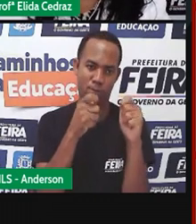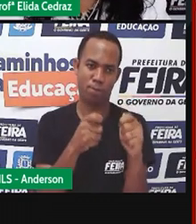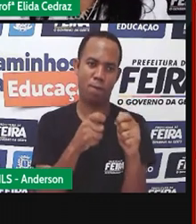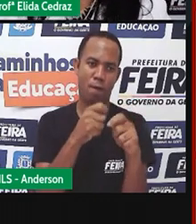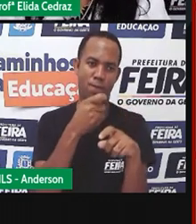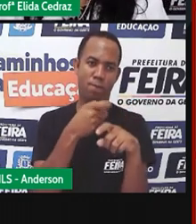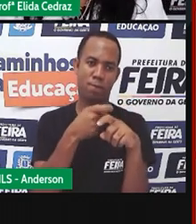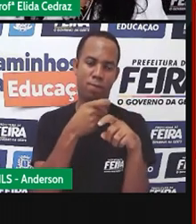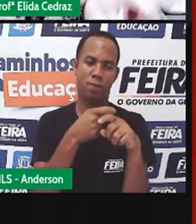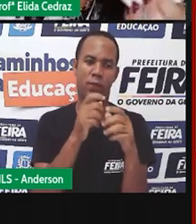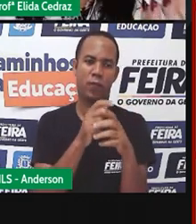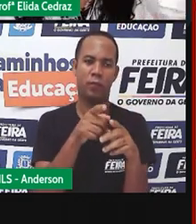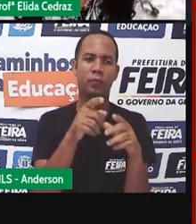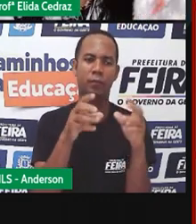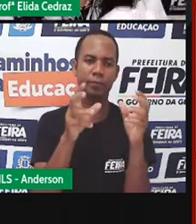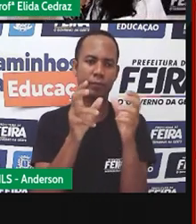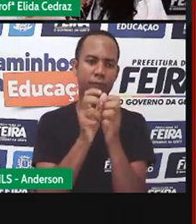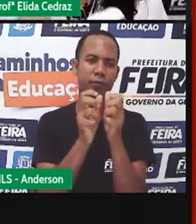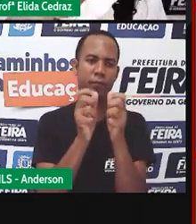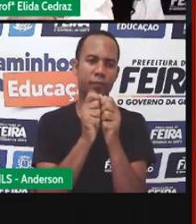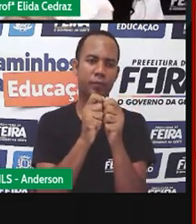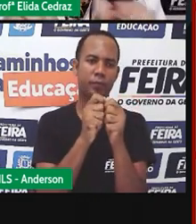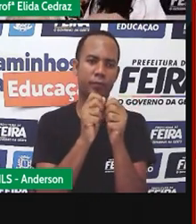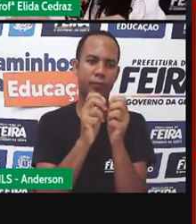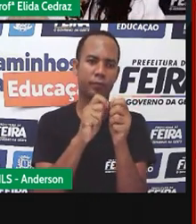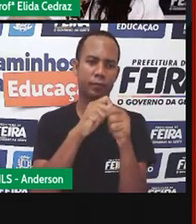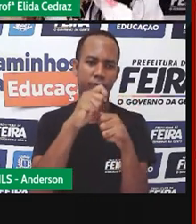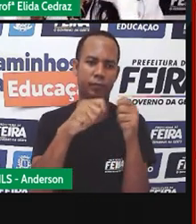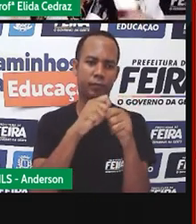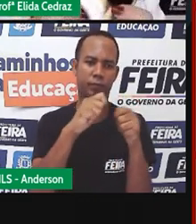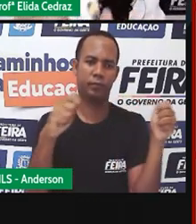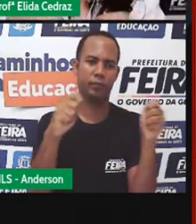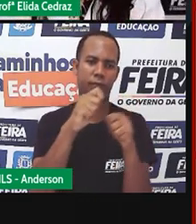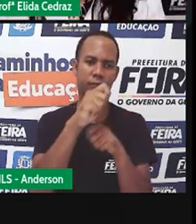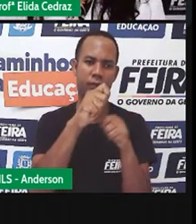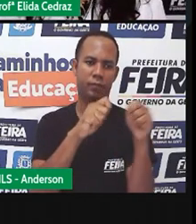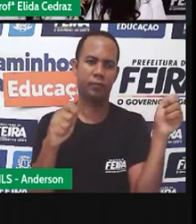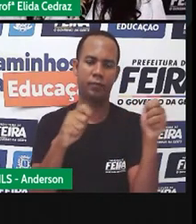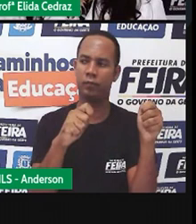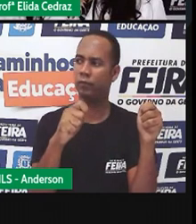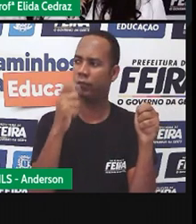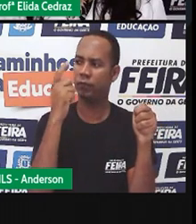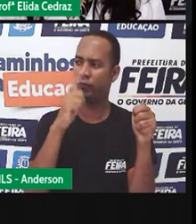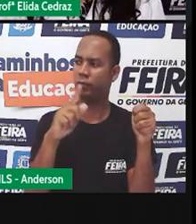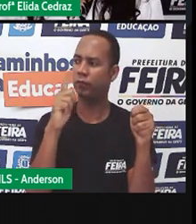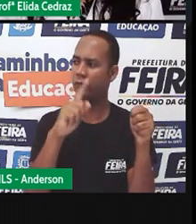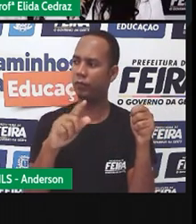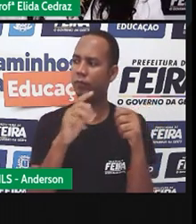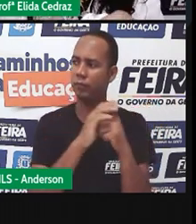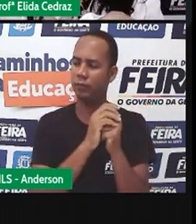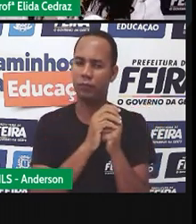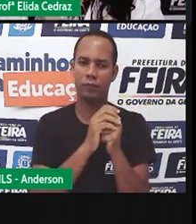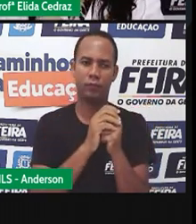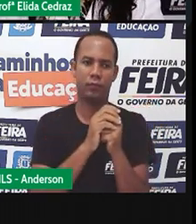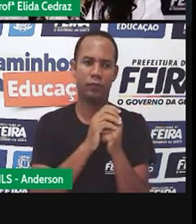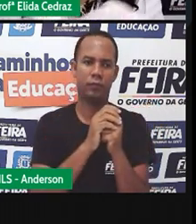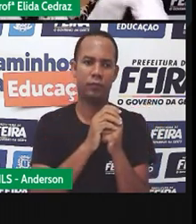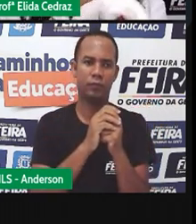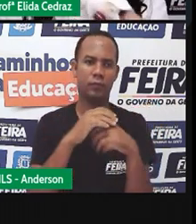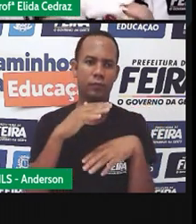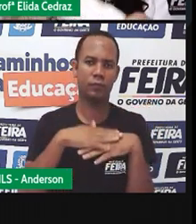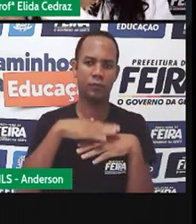resistente. Já a toalha, a Pró conseguiu até fazer um nó com ela, olha. Então, quem é